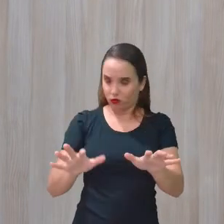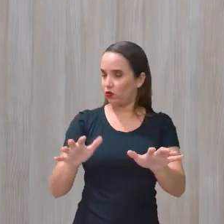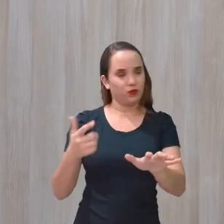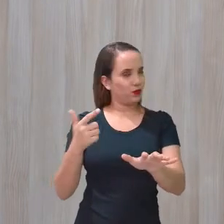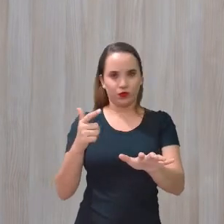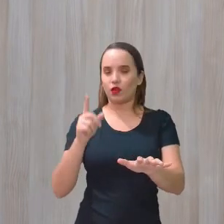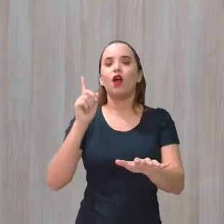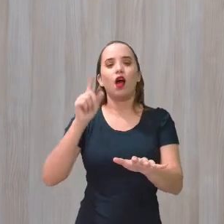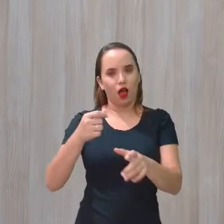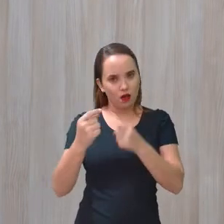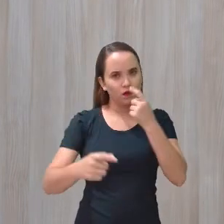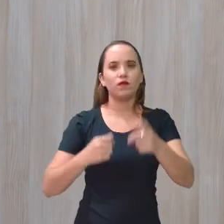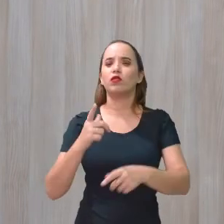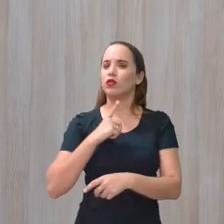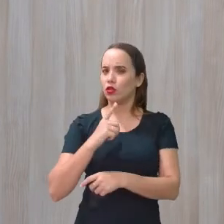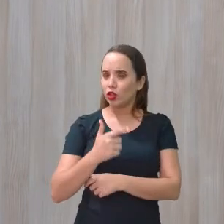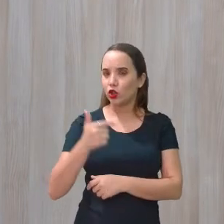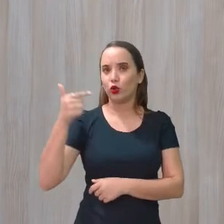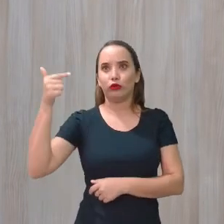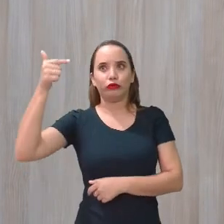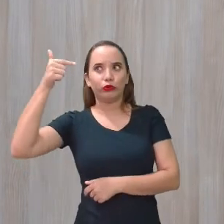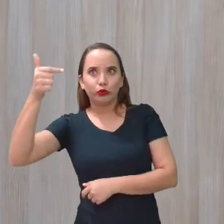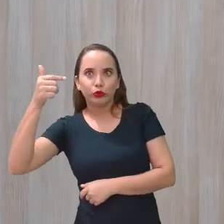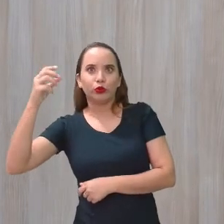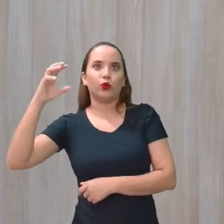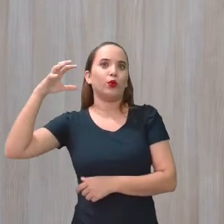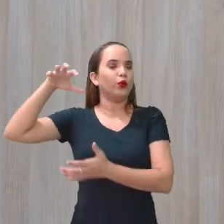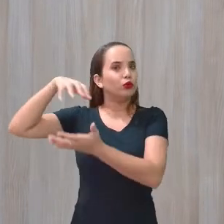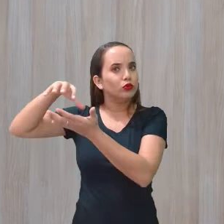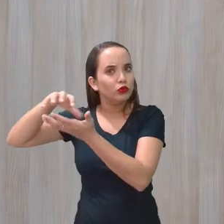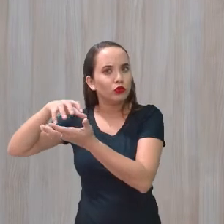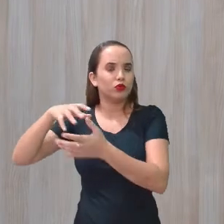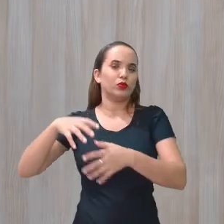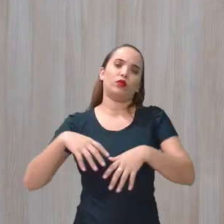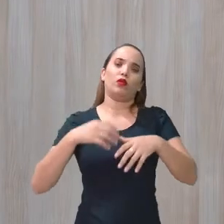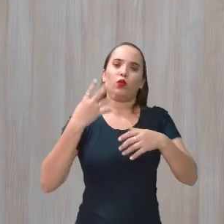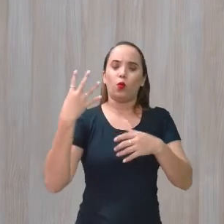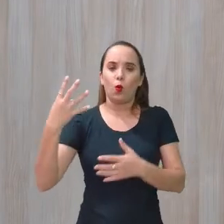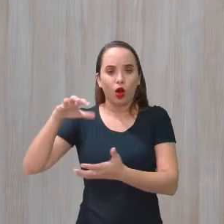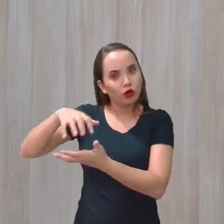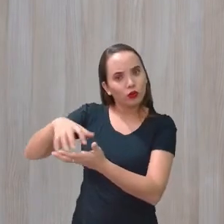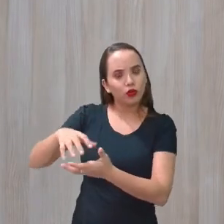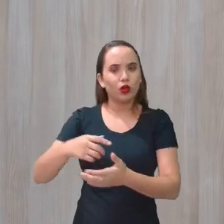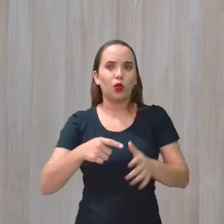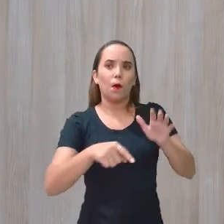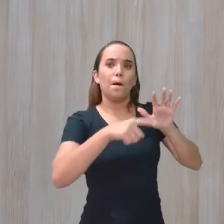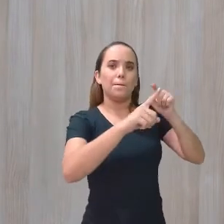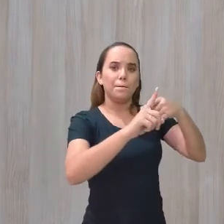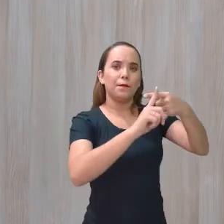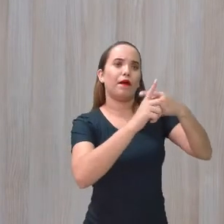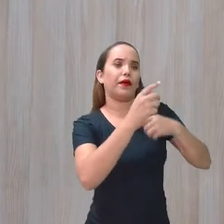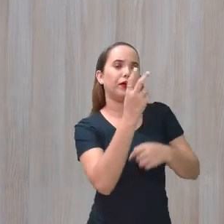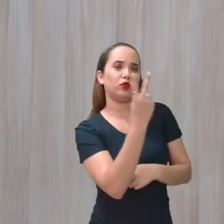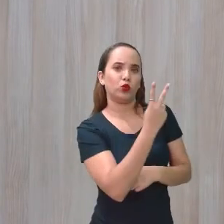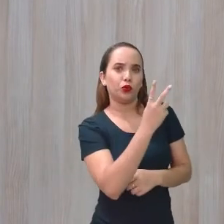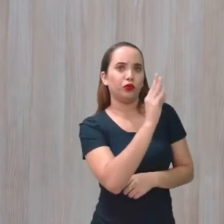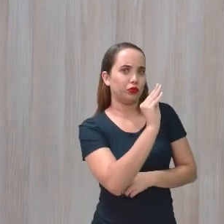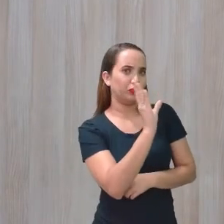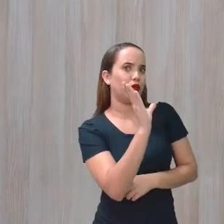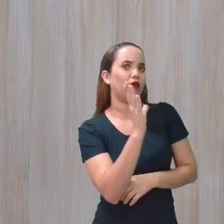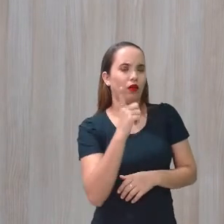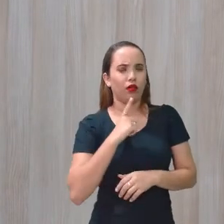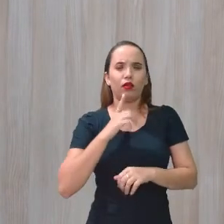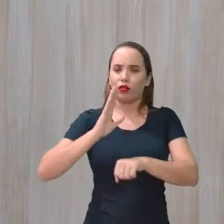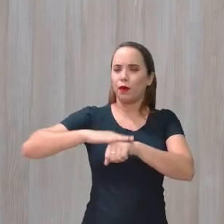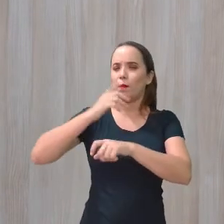dois celulares mais 4 despertadores, ou seja, a gente vai começar a ter mais desses elementos, tá